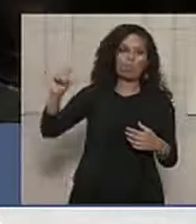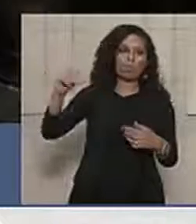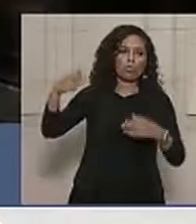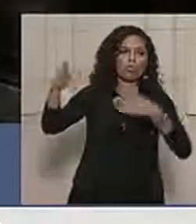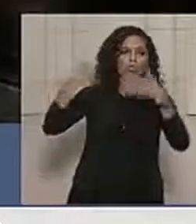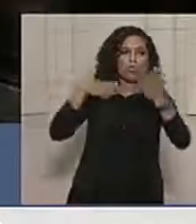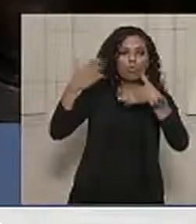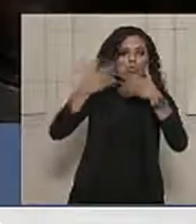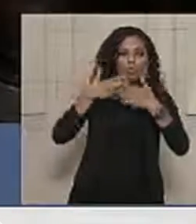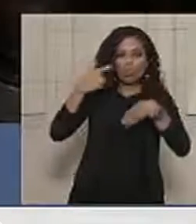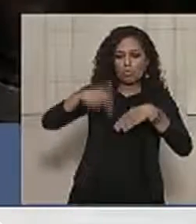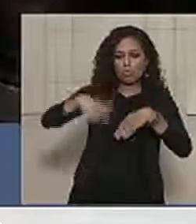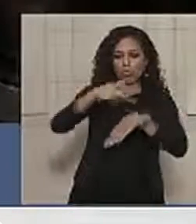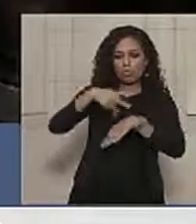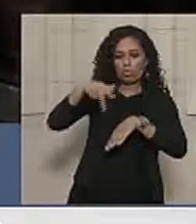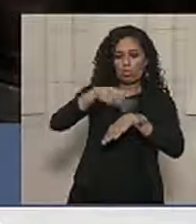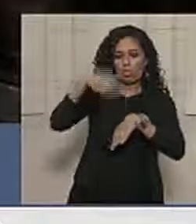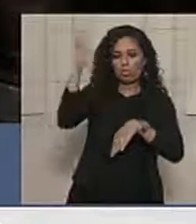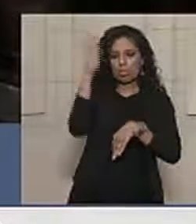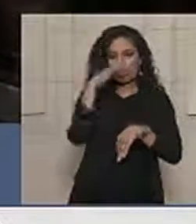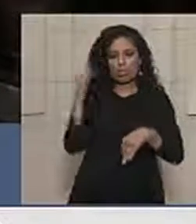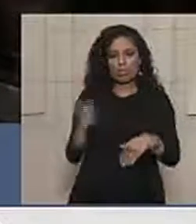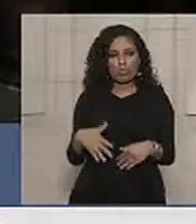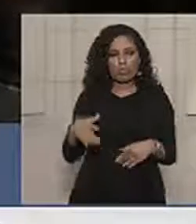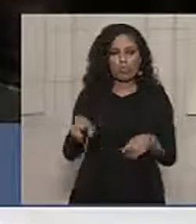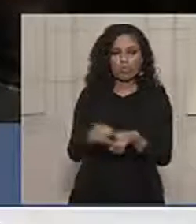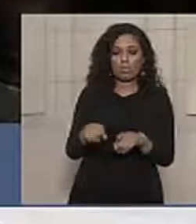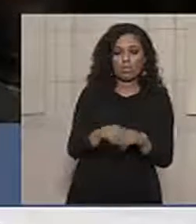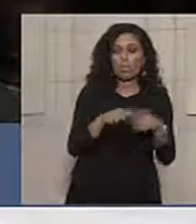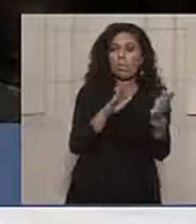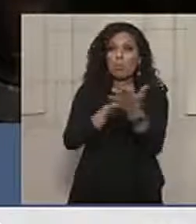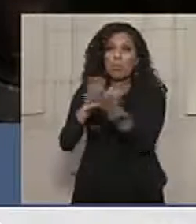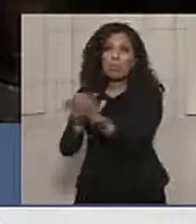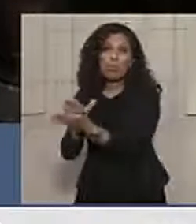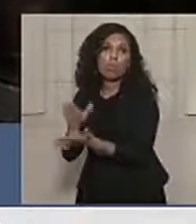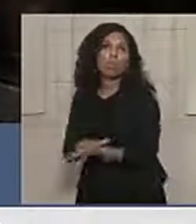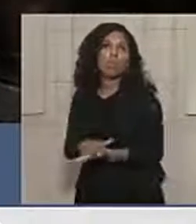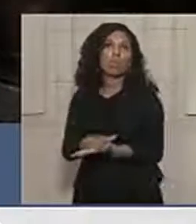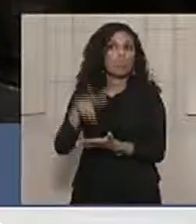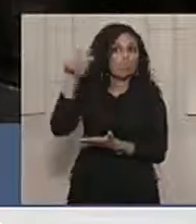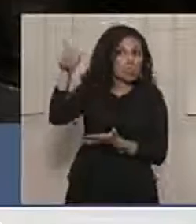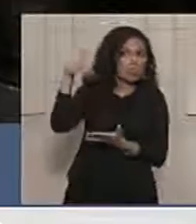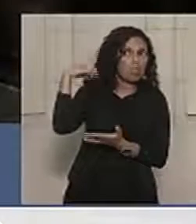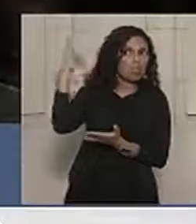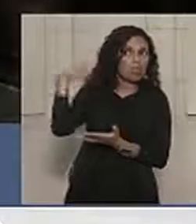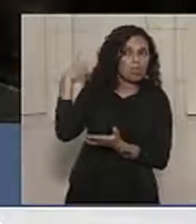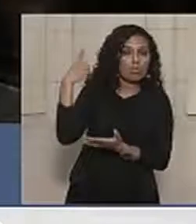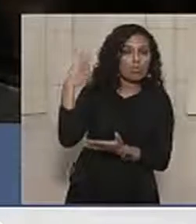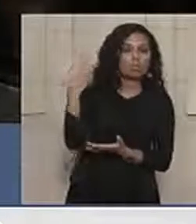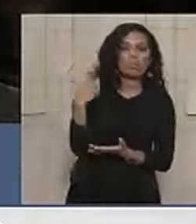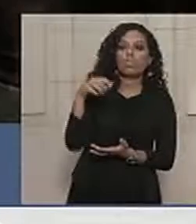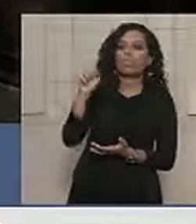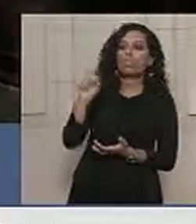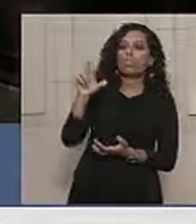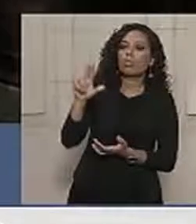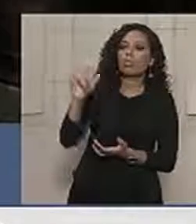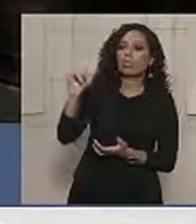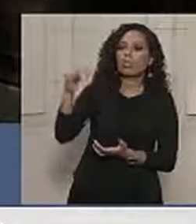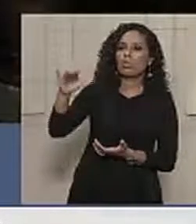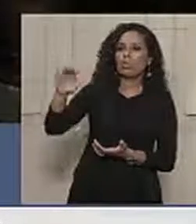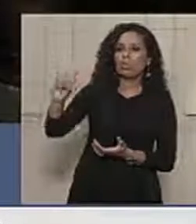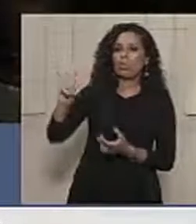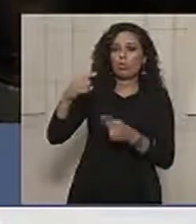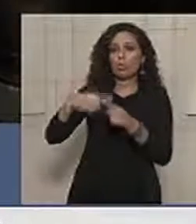encontra o Brasil e parabenizando os parlamentares suíços com quem nos reunimos, que foram